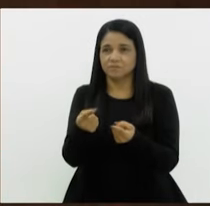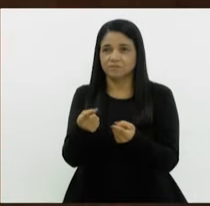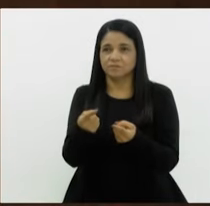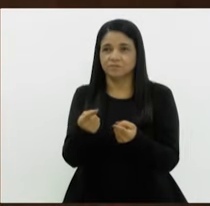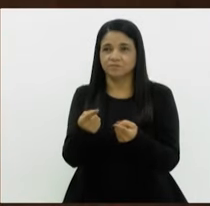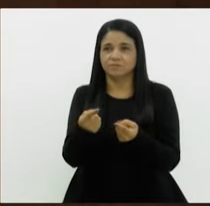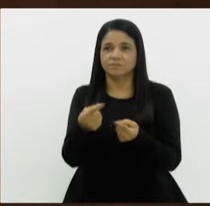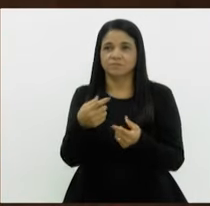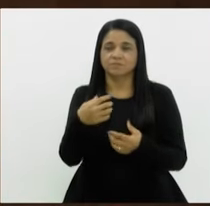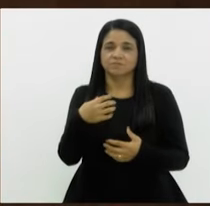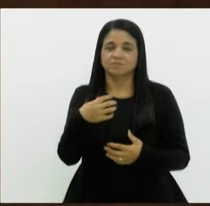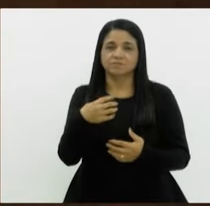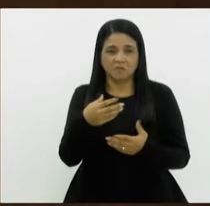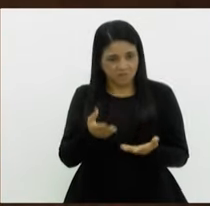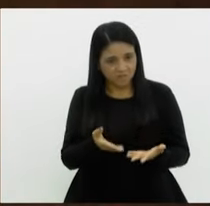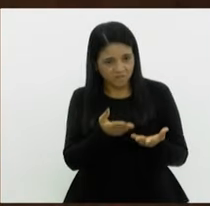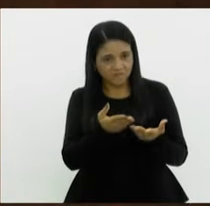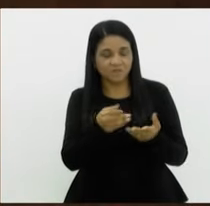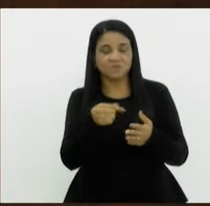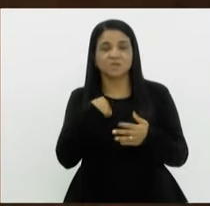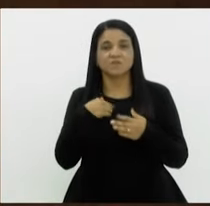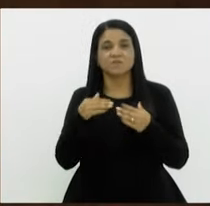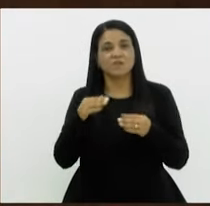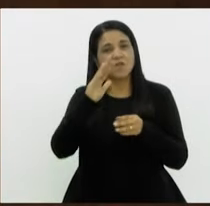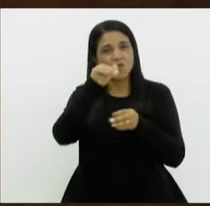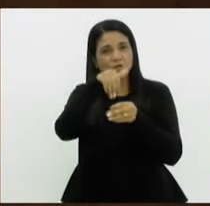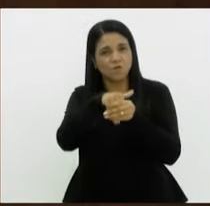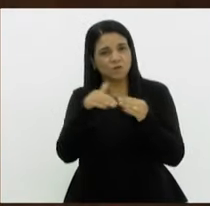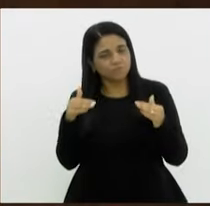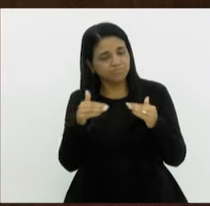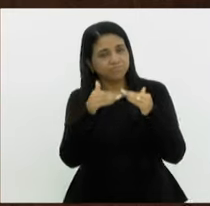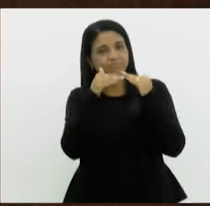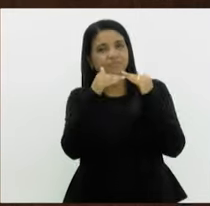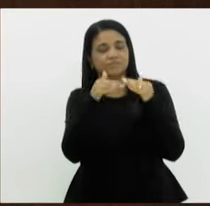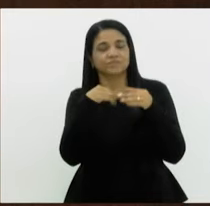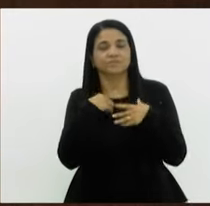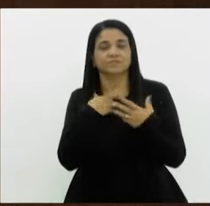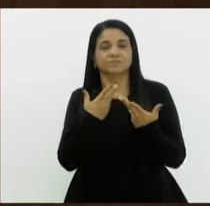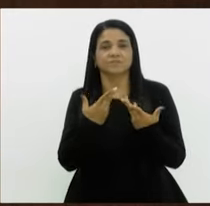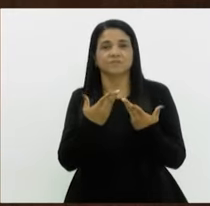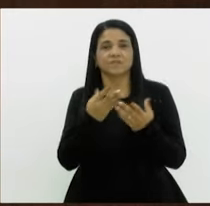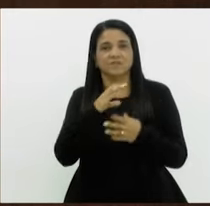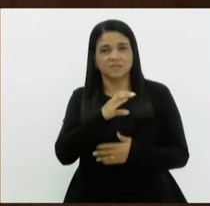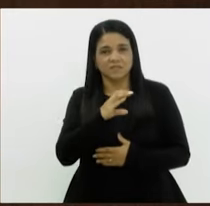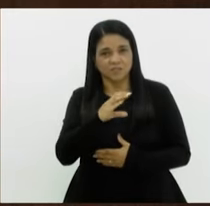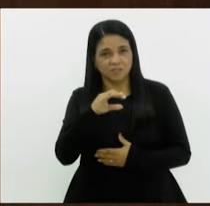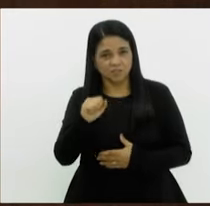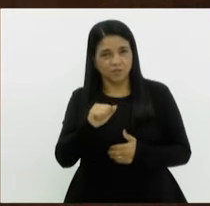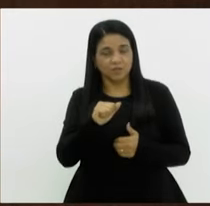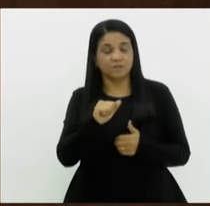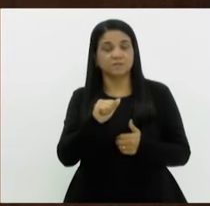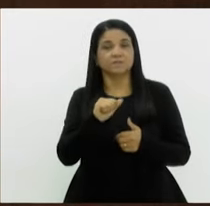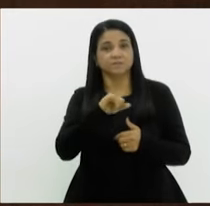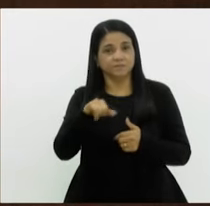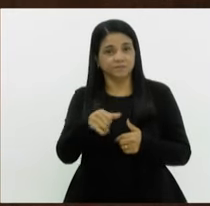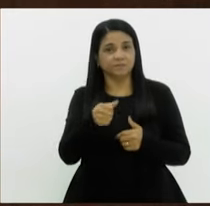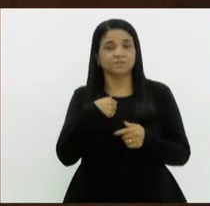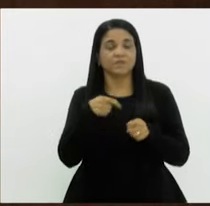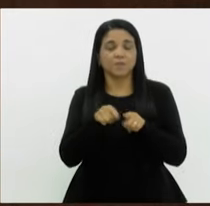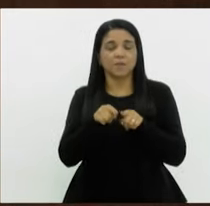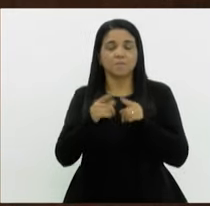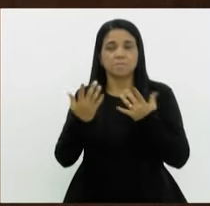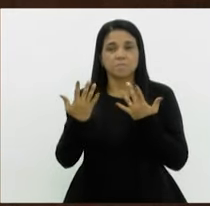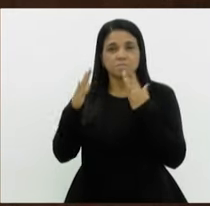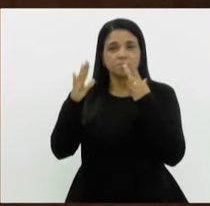a gente quer falar do voto favorável aí, em conformidade com a CCJ, também parabenizar a deputada Célia